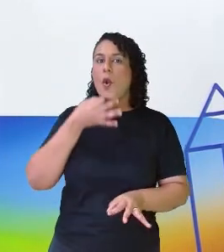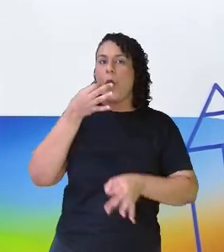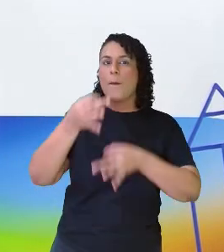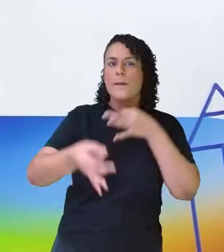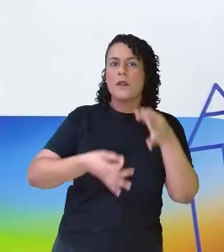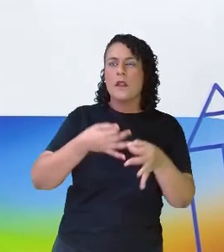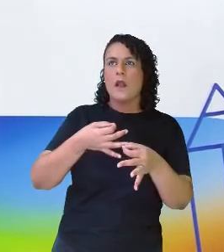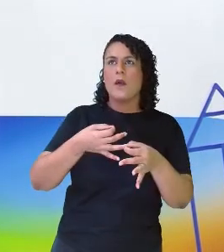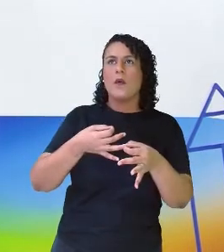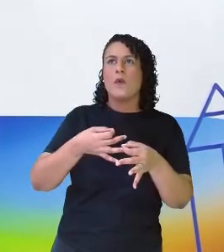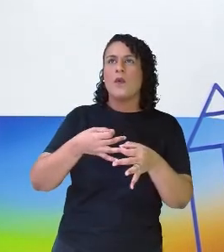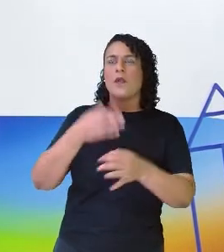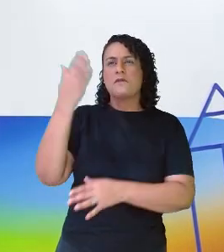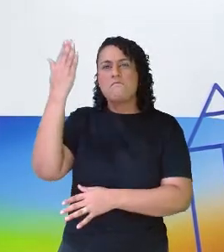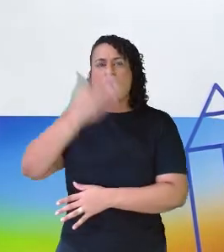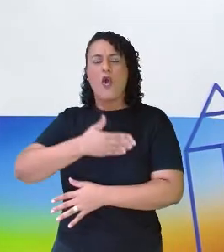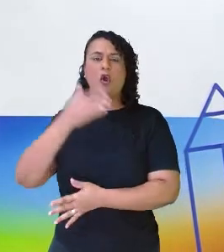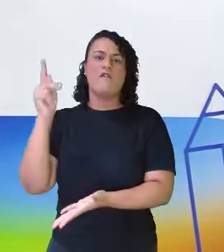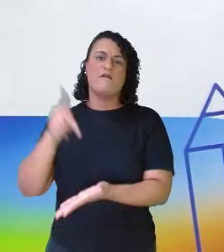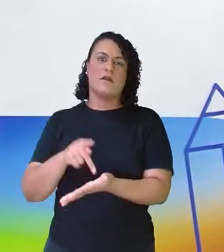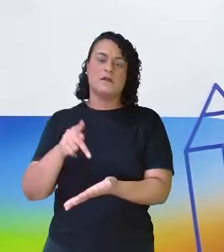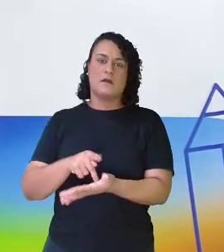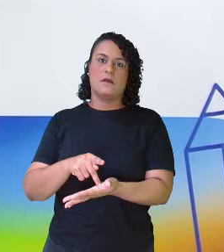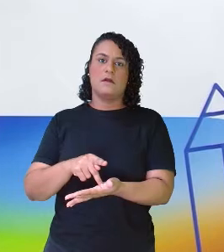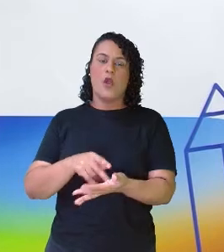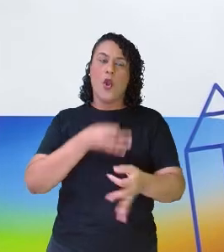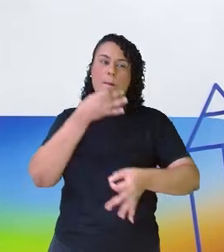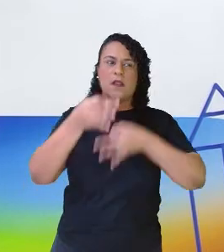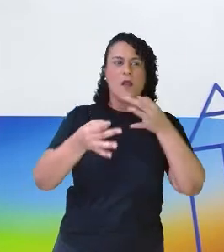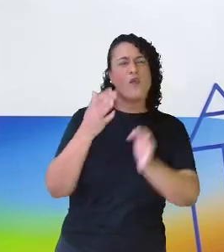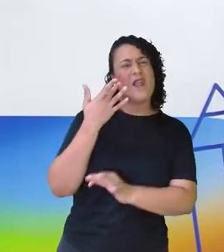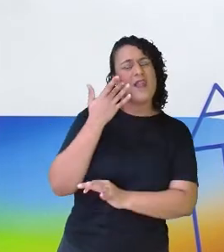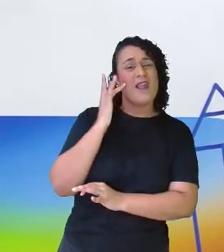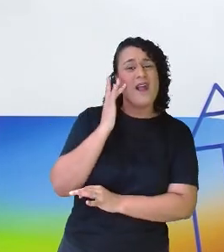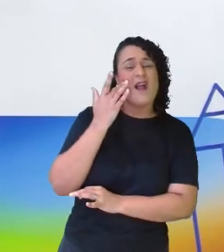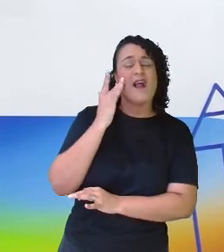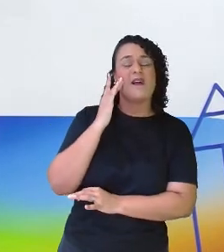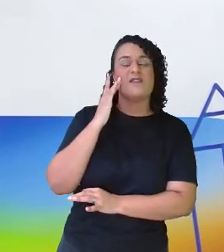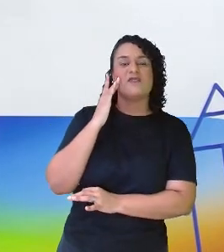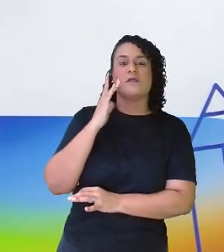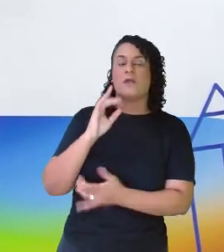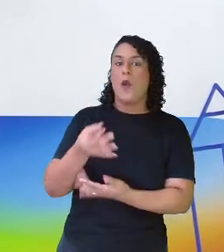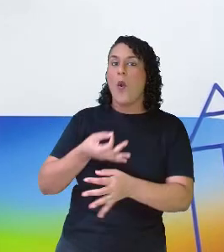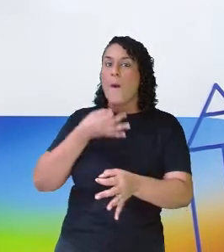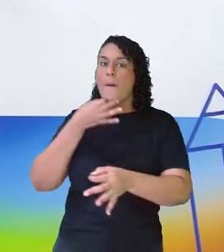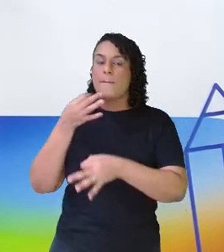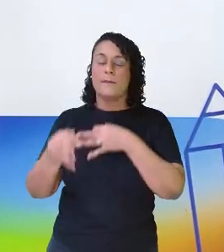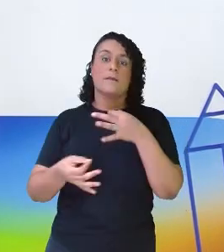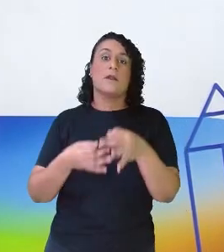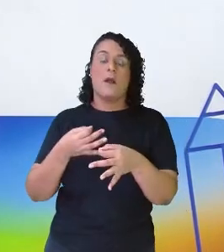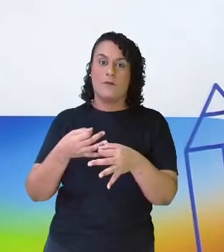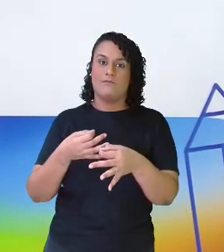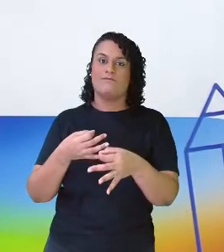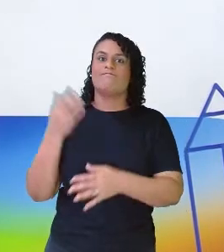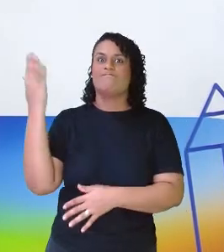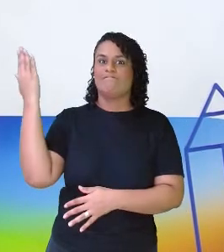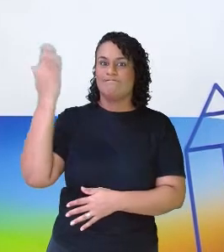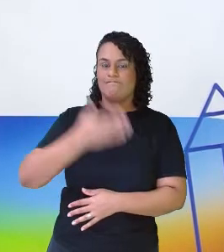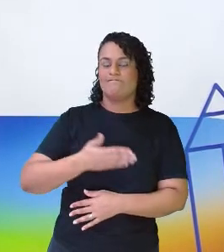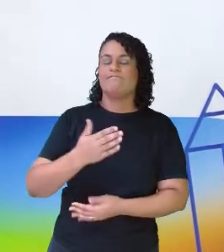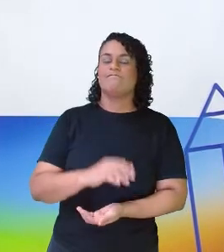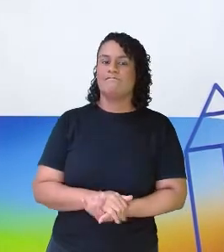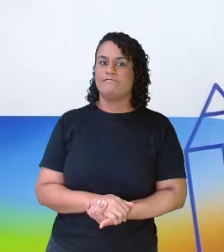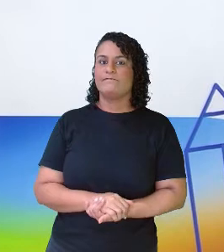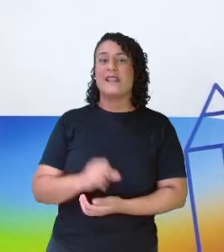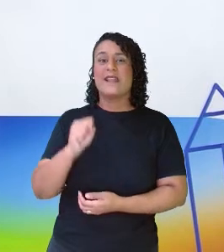que é fato? Opinião é o que a gente acha. Fato é o que é concreto. Tá claro até aí? Estão tendo alguma